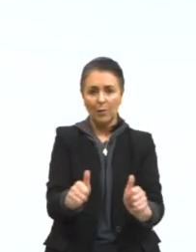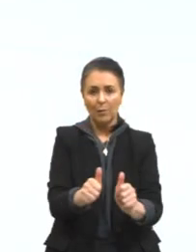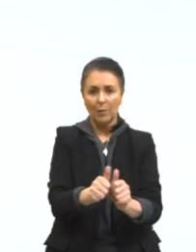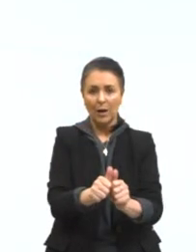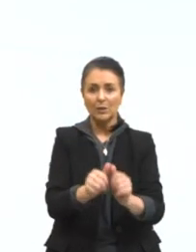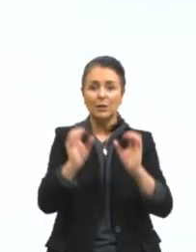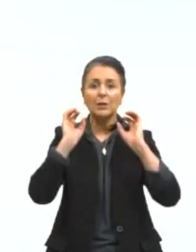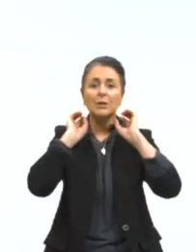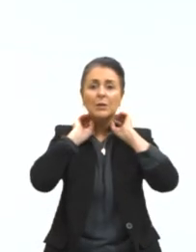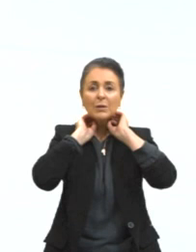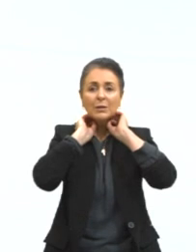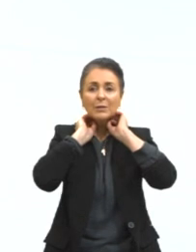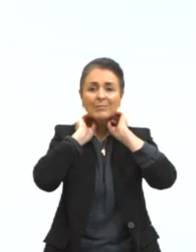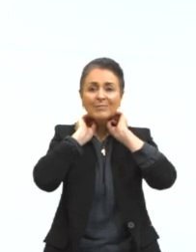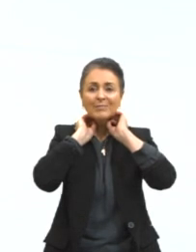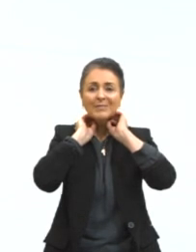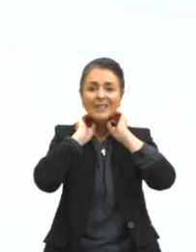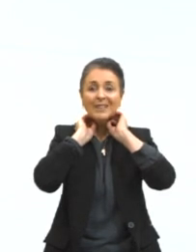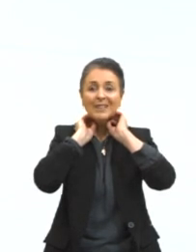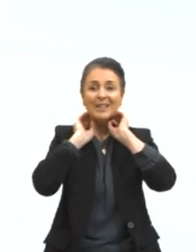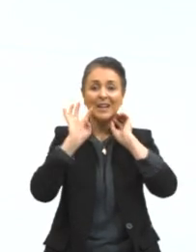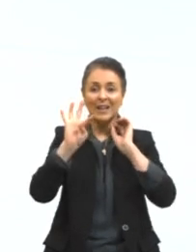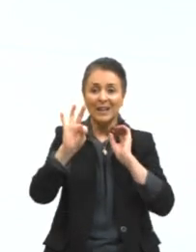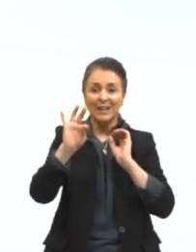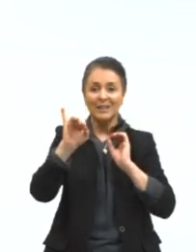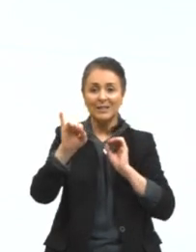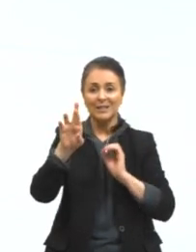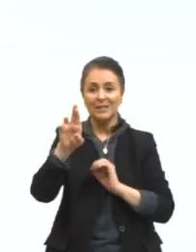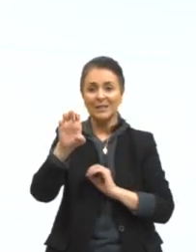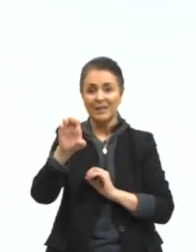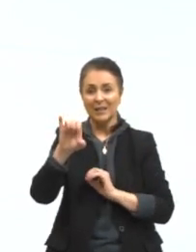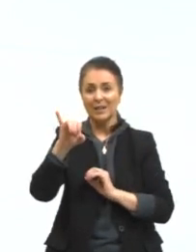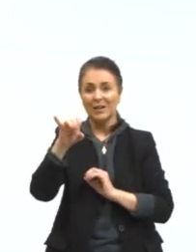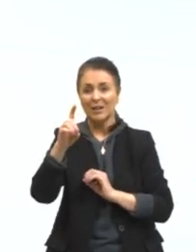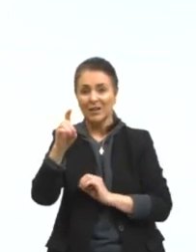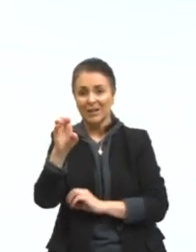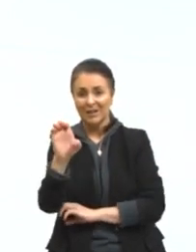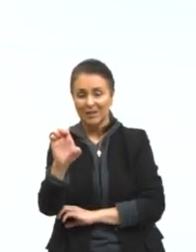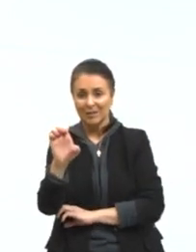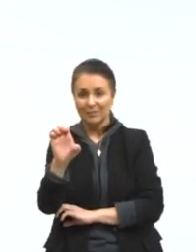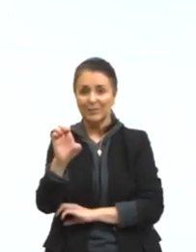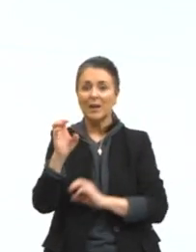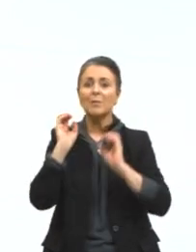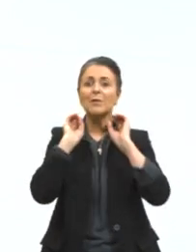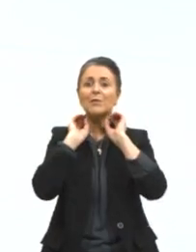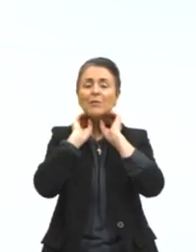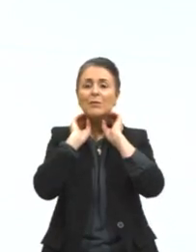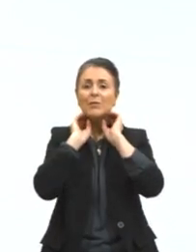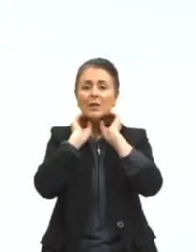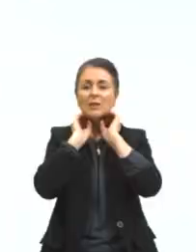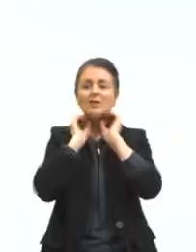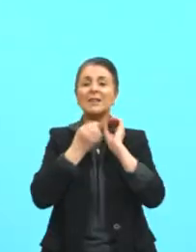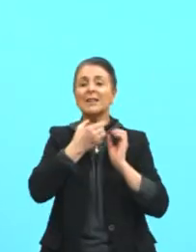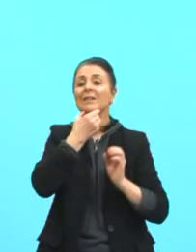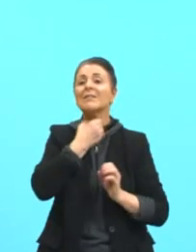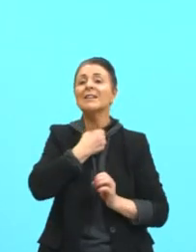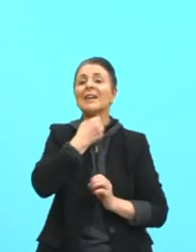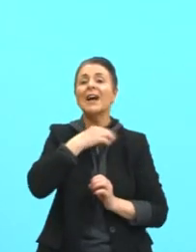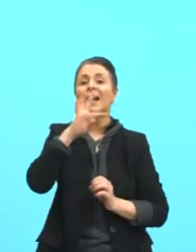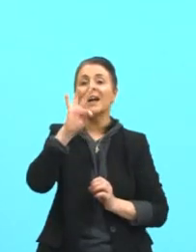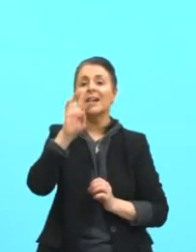fica então a tireoide tá que fica na região do pescoço tá bem em frente a traqueia